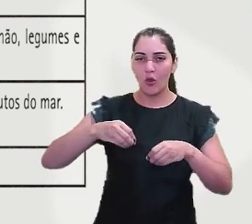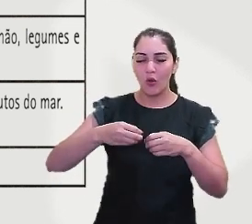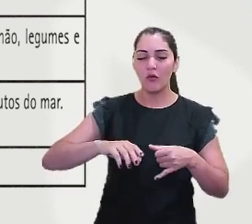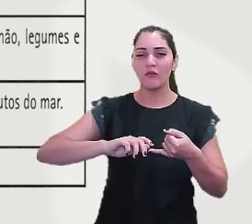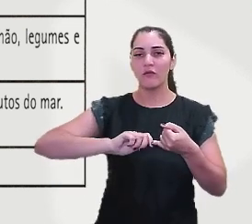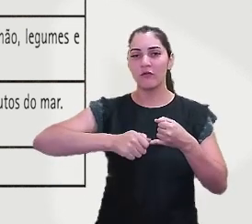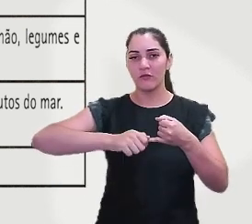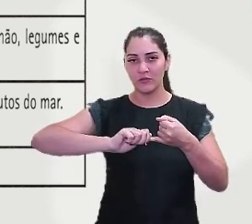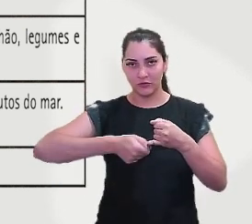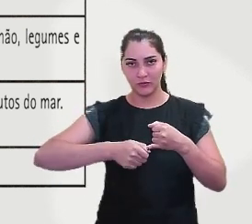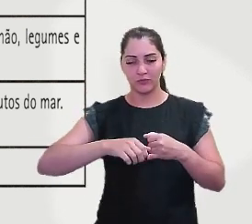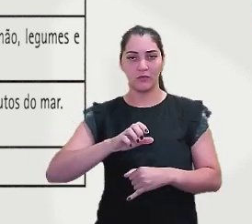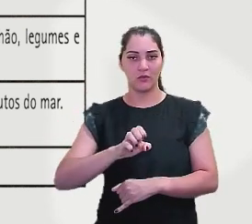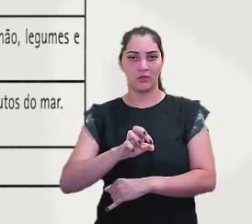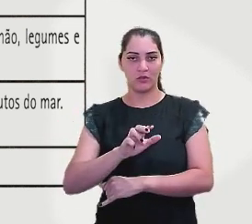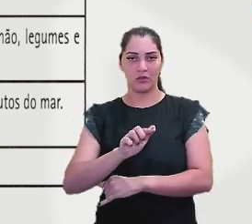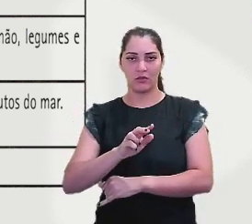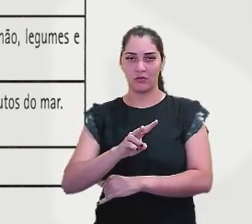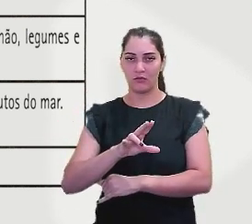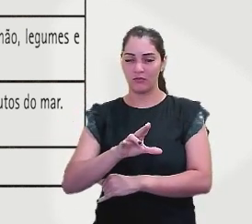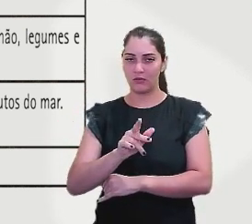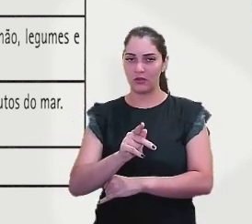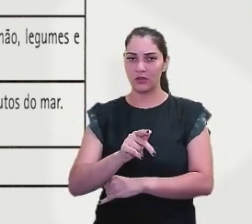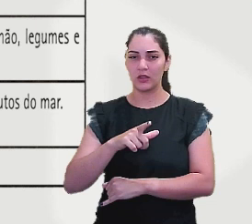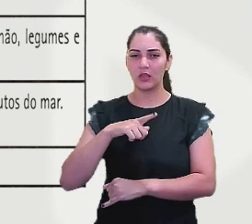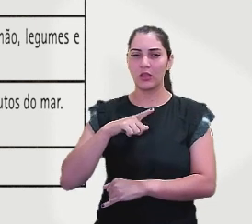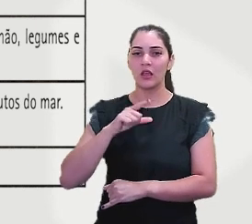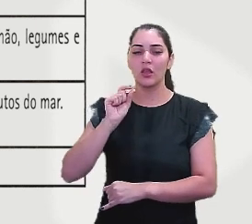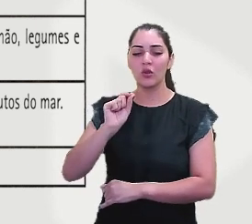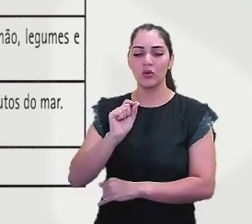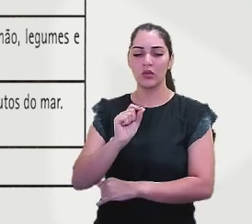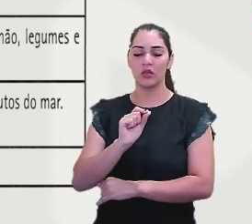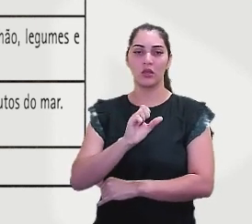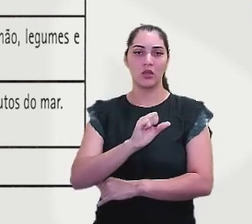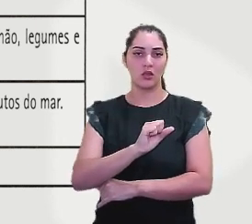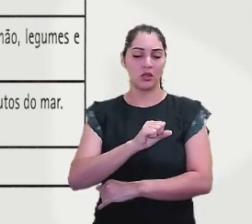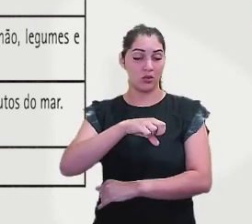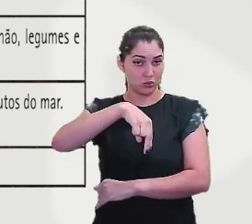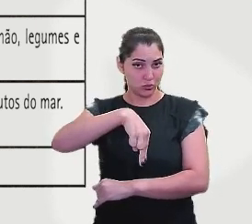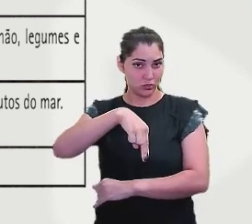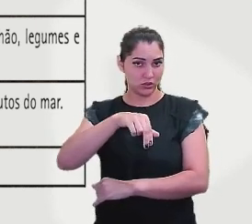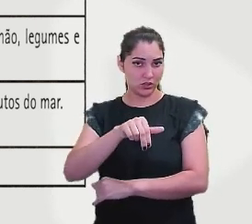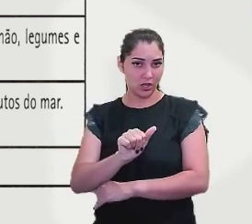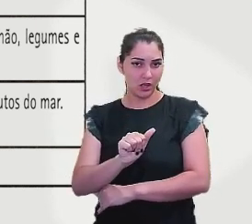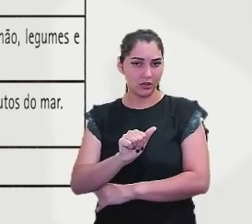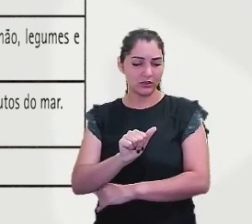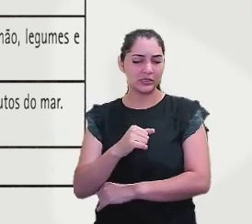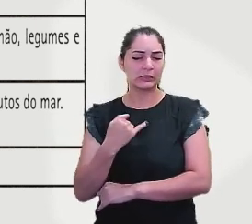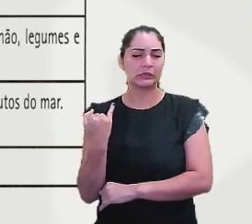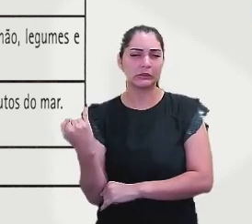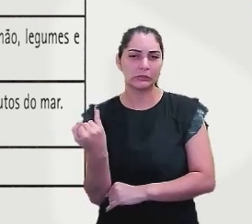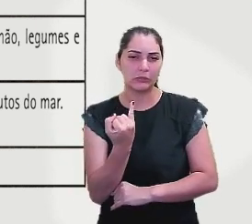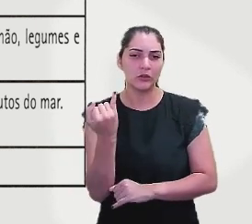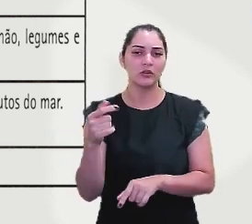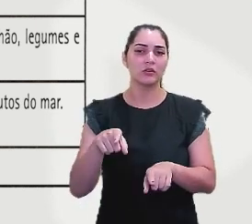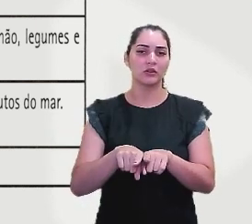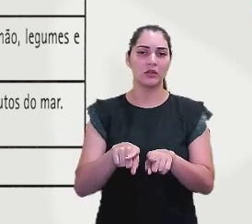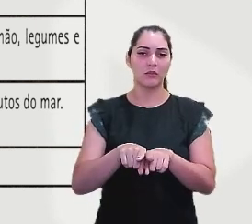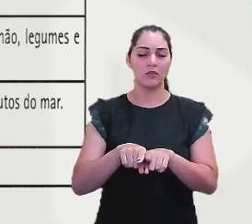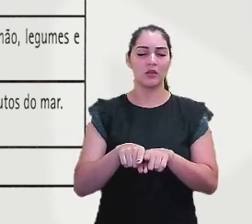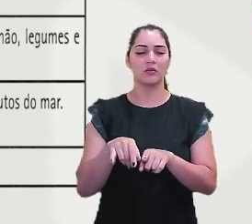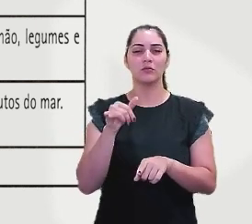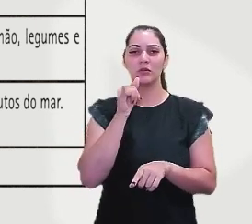ervilha. E aí, a gente vai agora para quem? Para o sódio. Pense na importância singular que o sódio tem. Ajuda a gente no